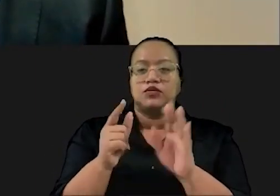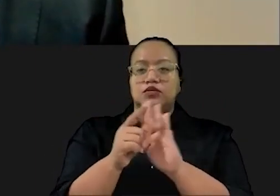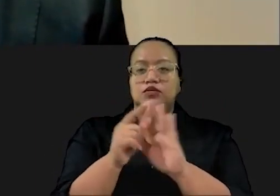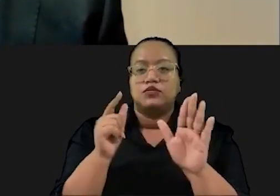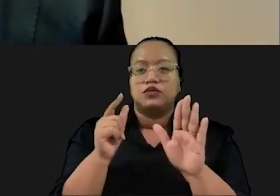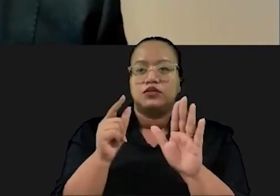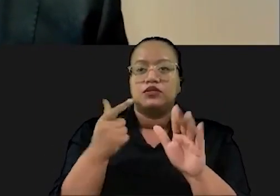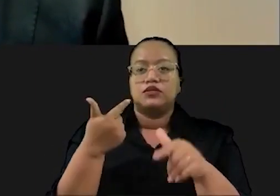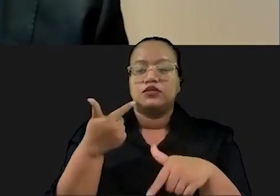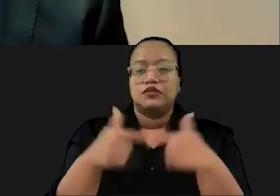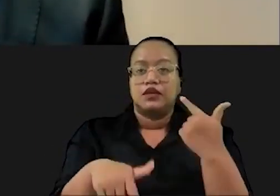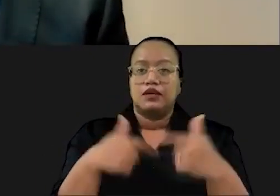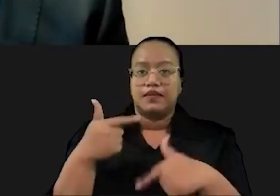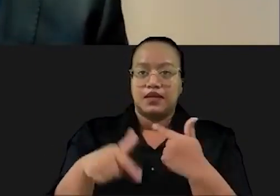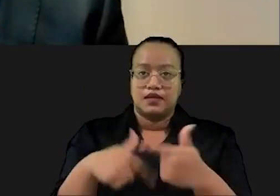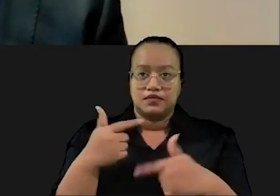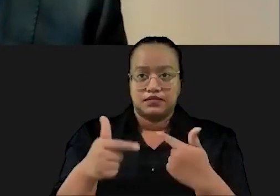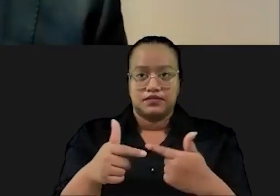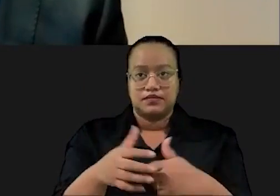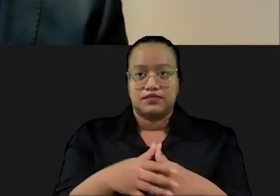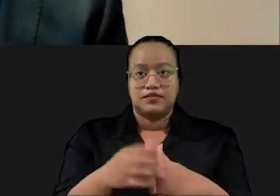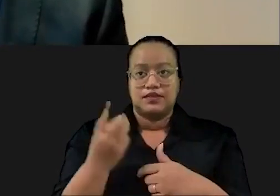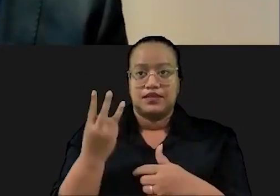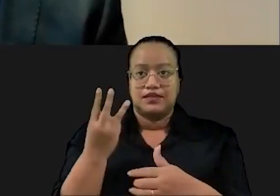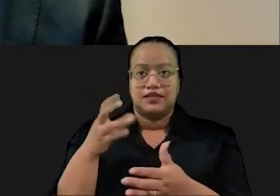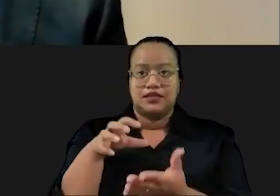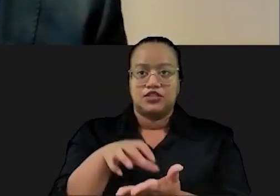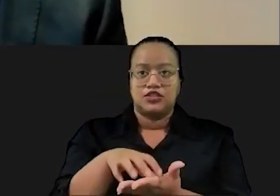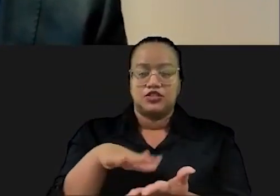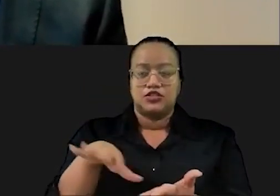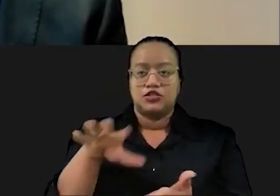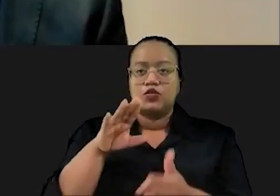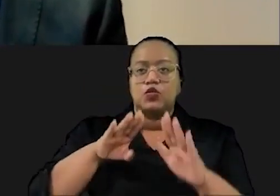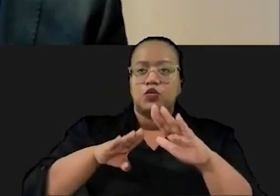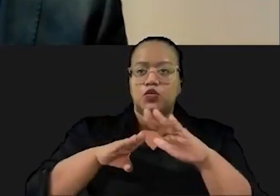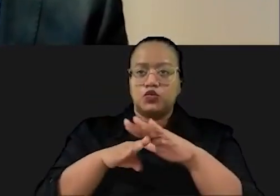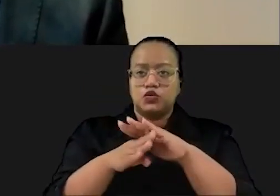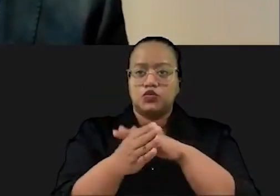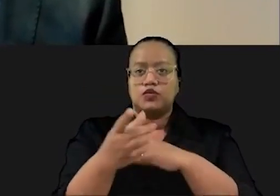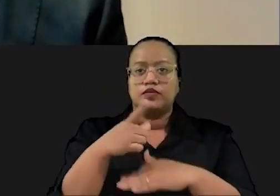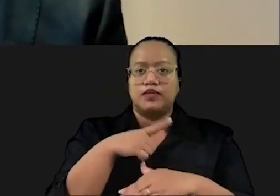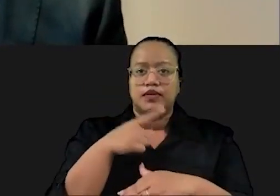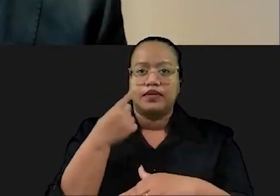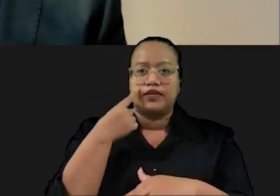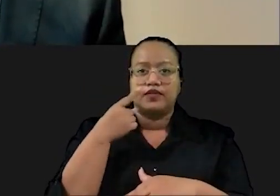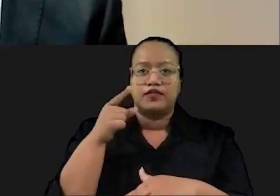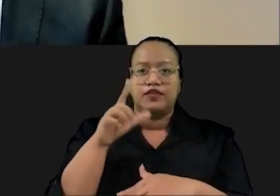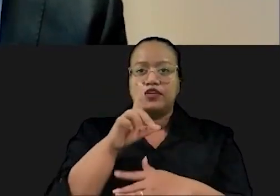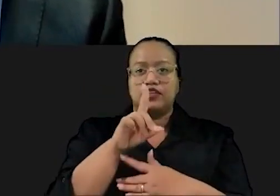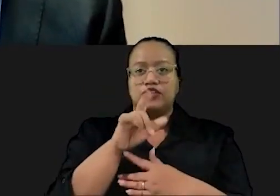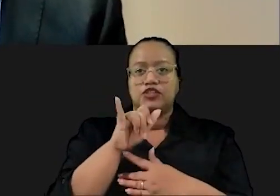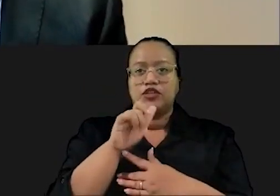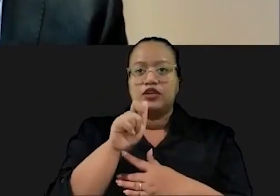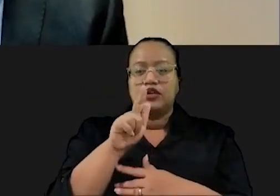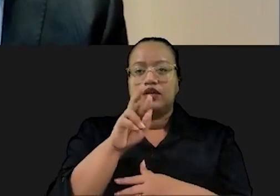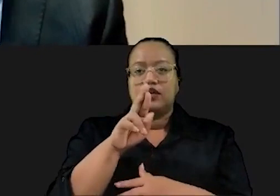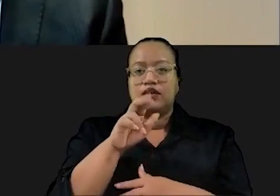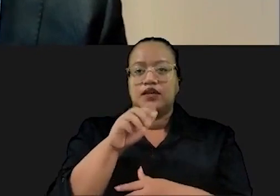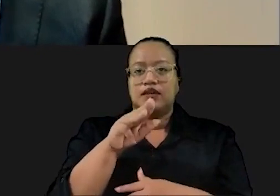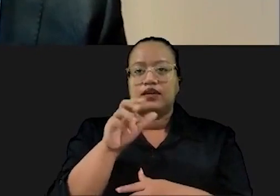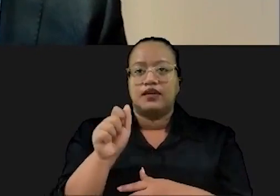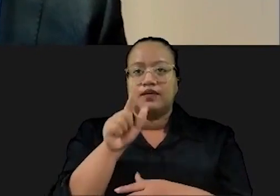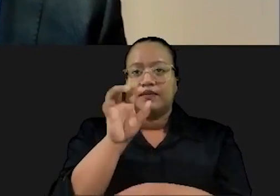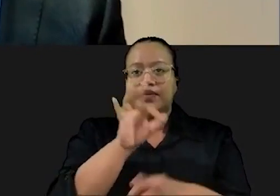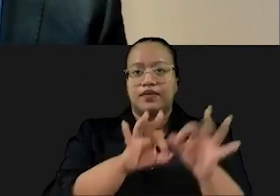Aqui na Terceira Região, a gente está muito acostumados com esses diagramas aqui, criados em Visage. É uma ferramenta para criar fluxos de